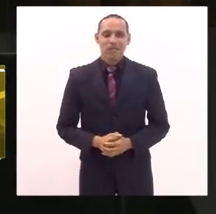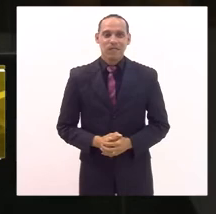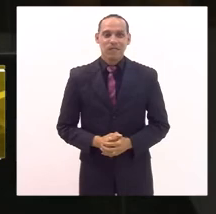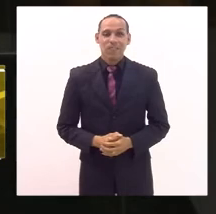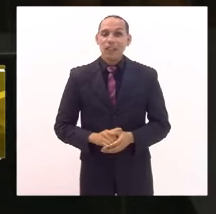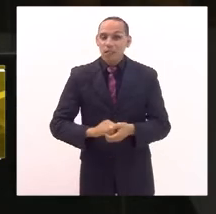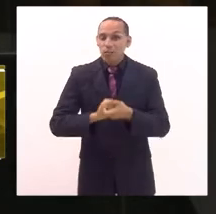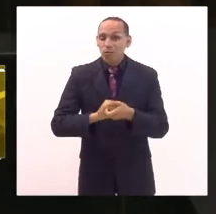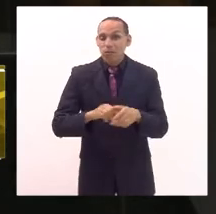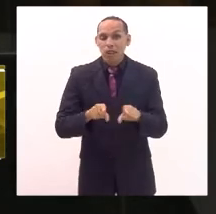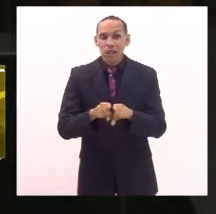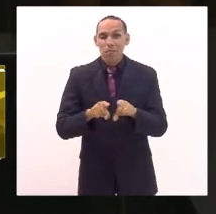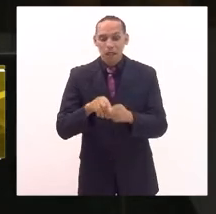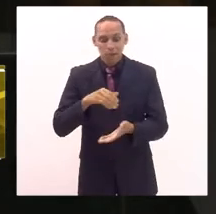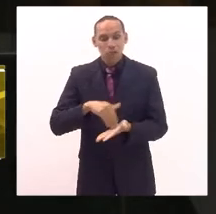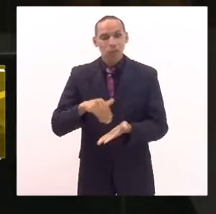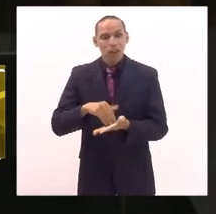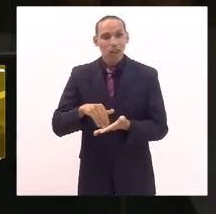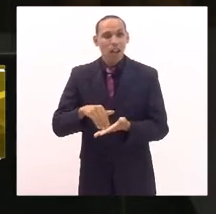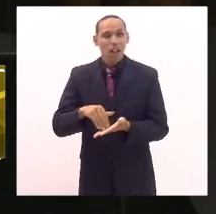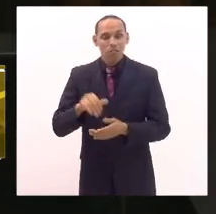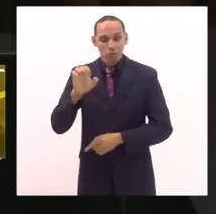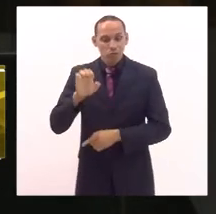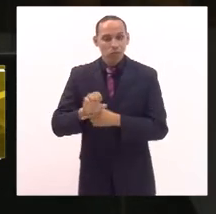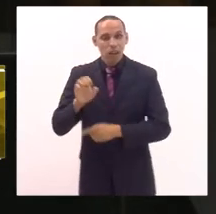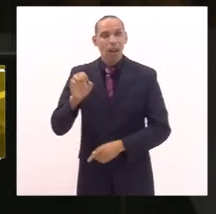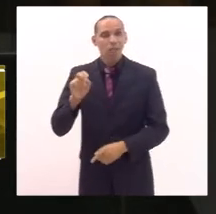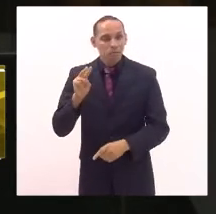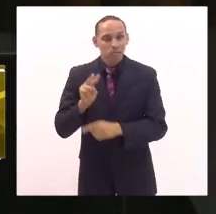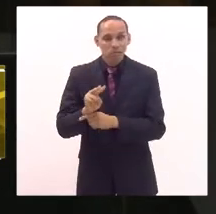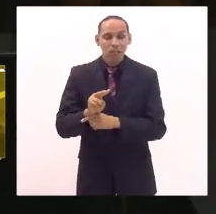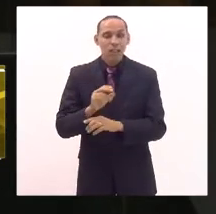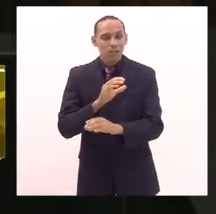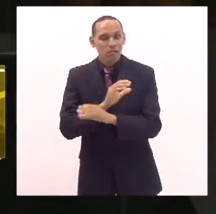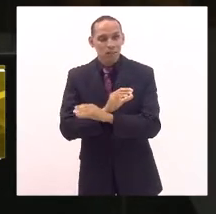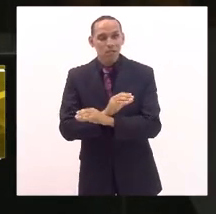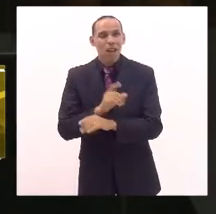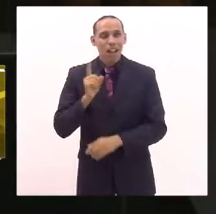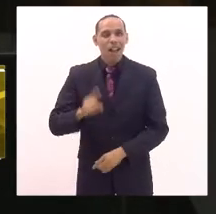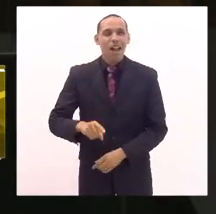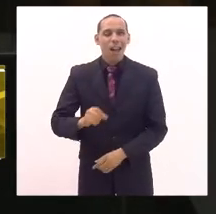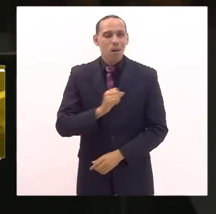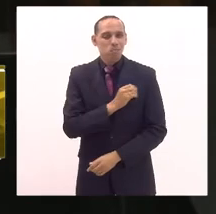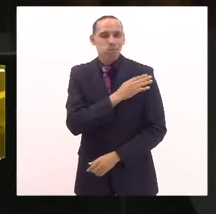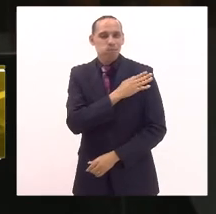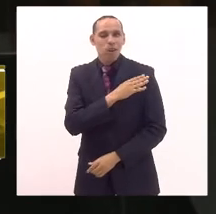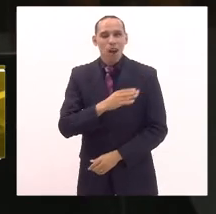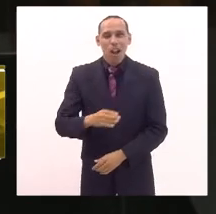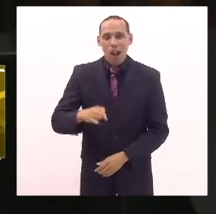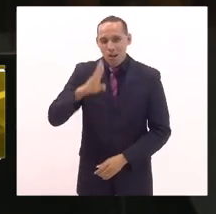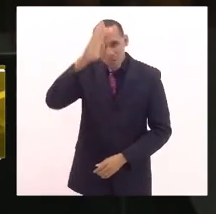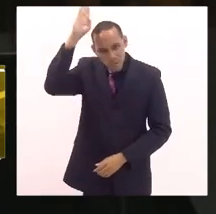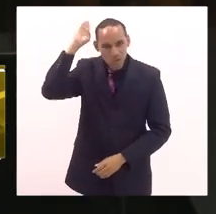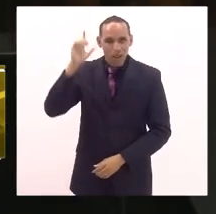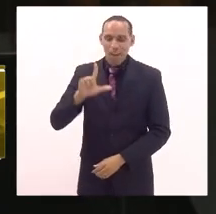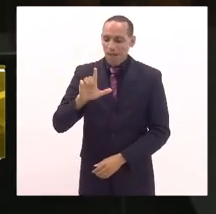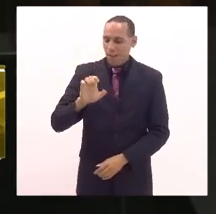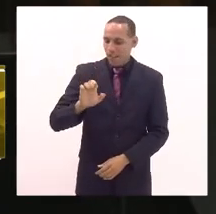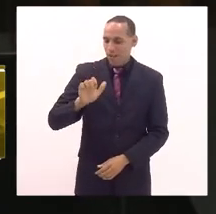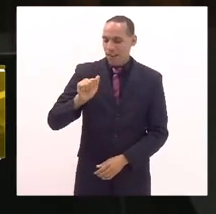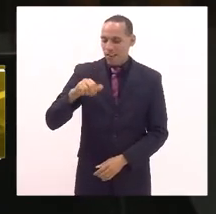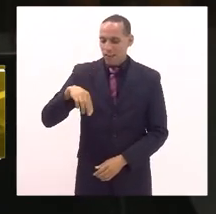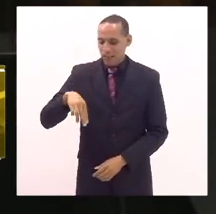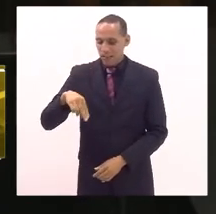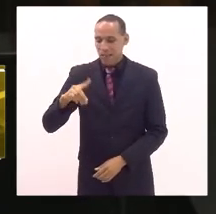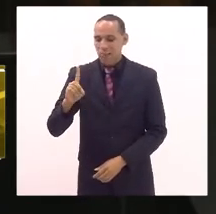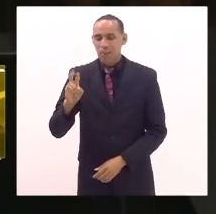Quero saudar o nosso secretário de Estado de Defesa Civil e comandante-geral do Corpo de Bombeiros, nosso coronel Leandro Monteiro.